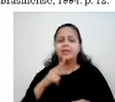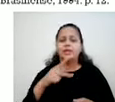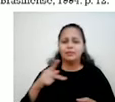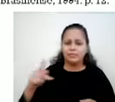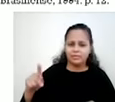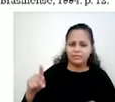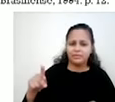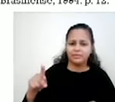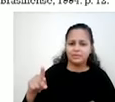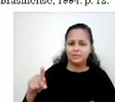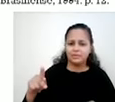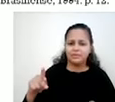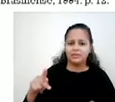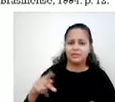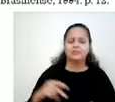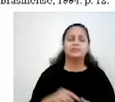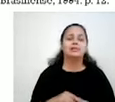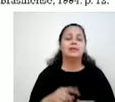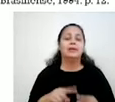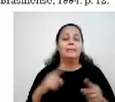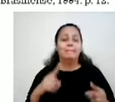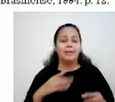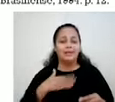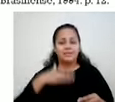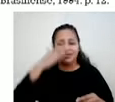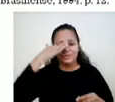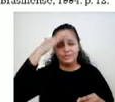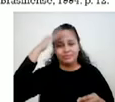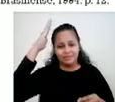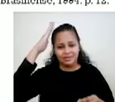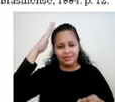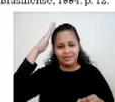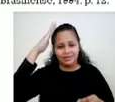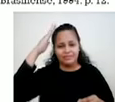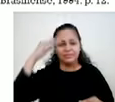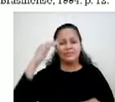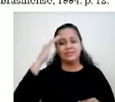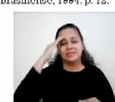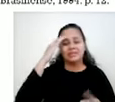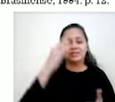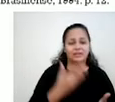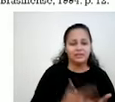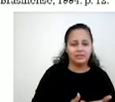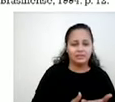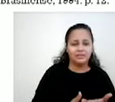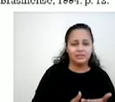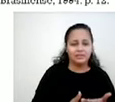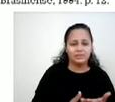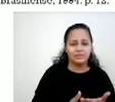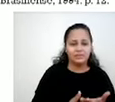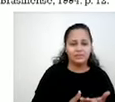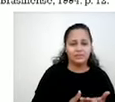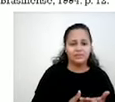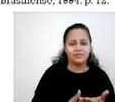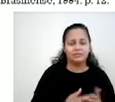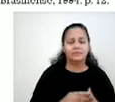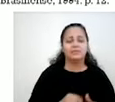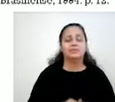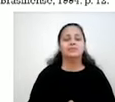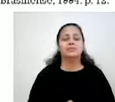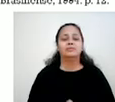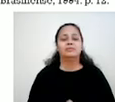mesmos. Os islâmicos classificavam as invasões como uma calamidade que acaba de se abater em cima dos